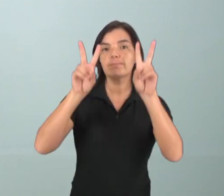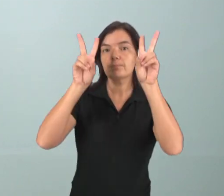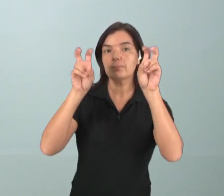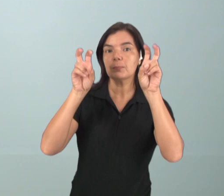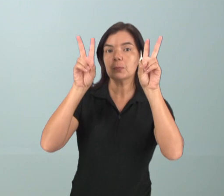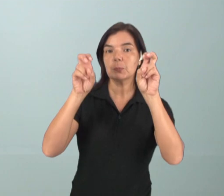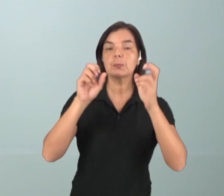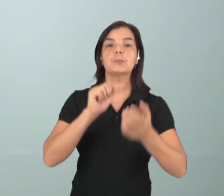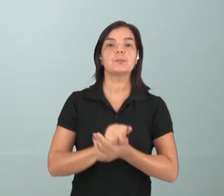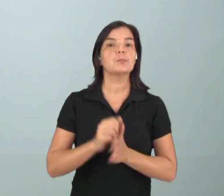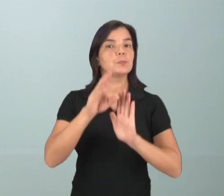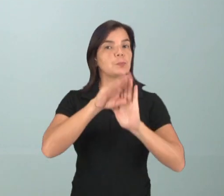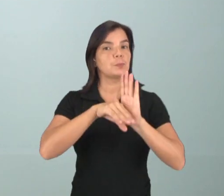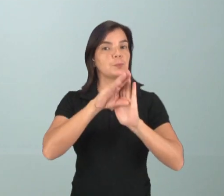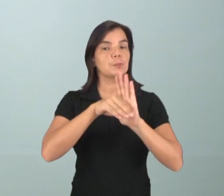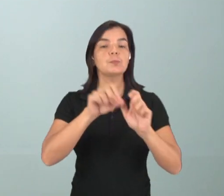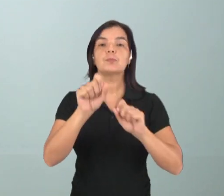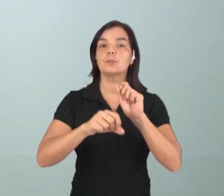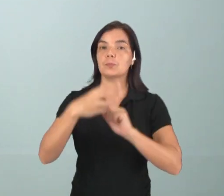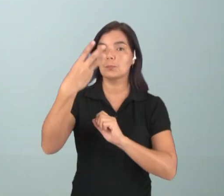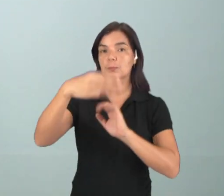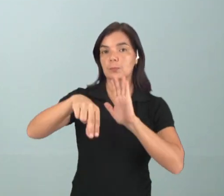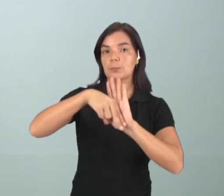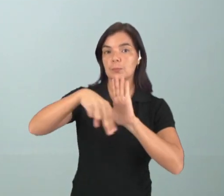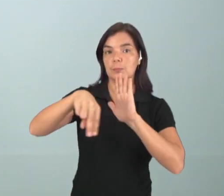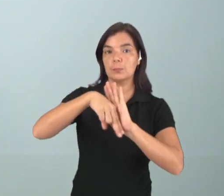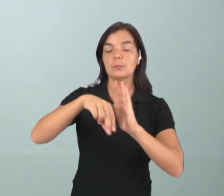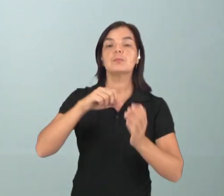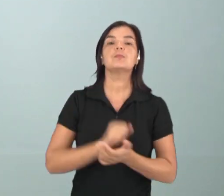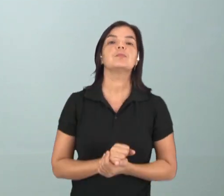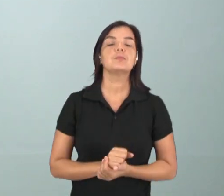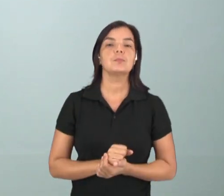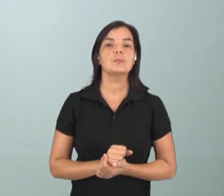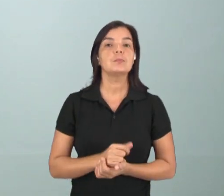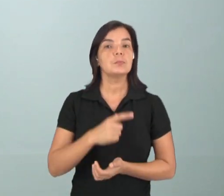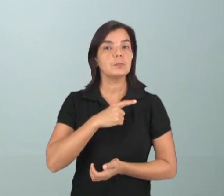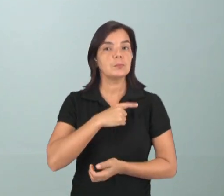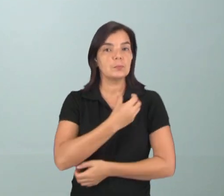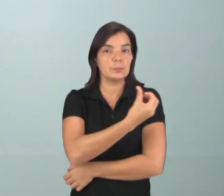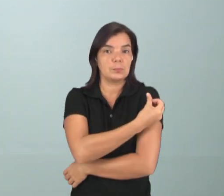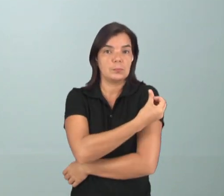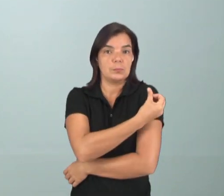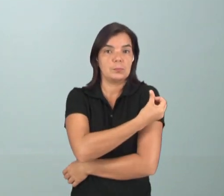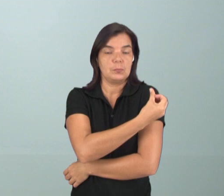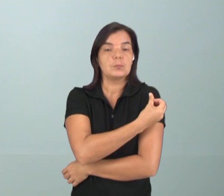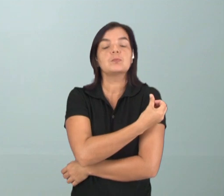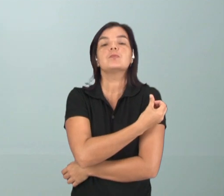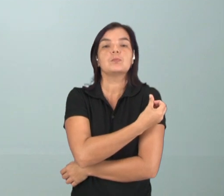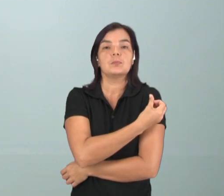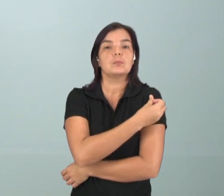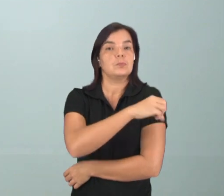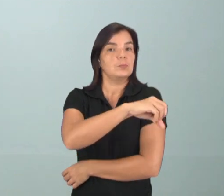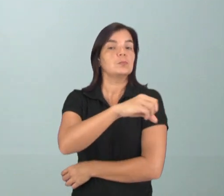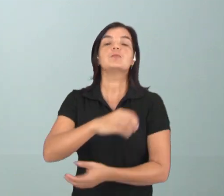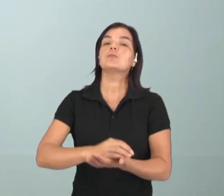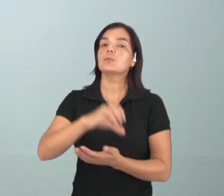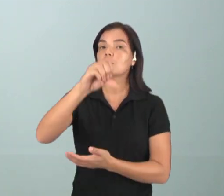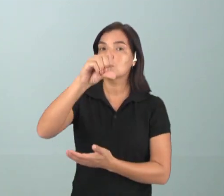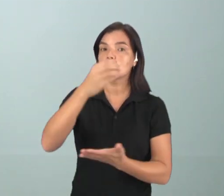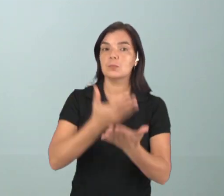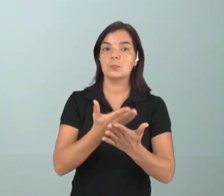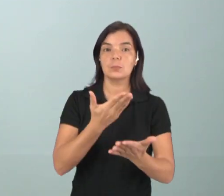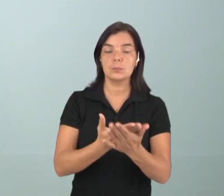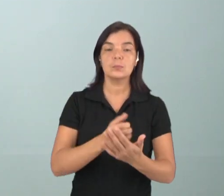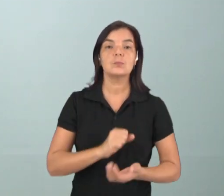abordando conteúdo do terceiro bimestre, né? Nós estamos no sexto ano, né? Estamos na 9ª aula